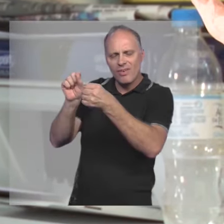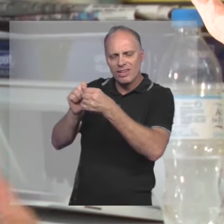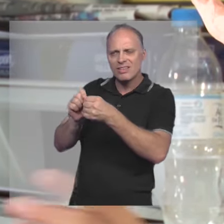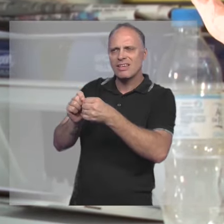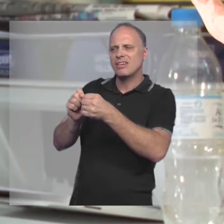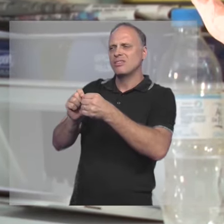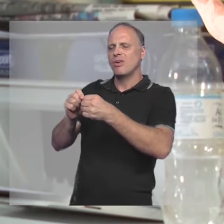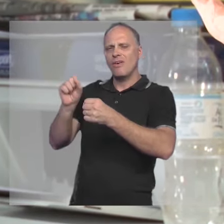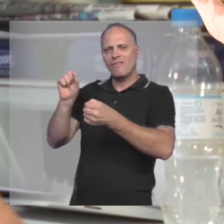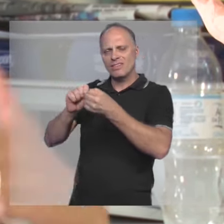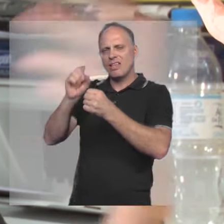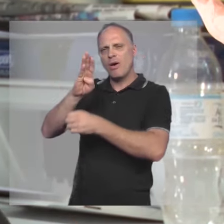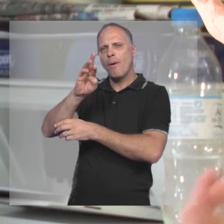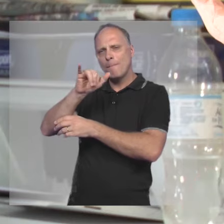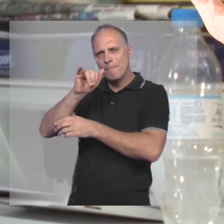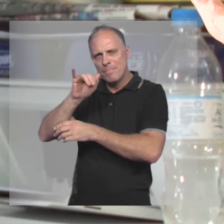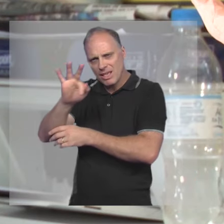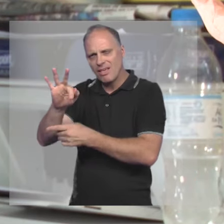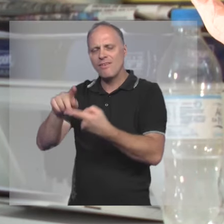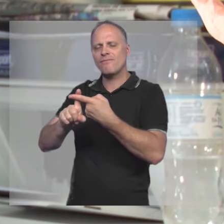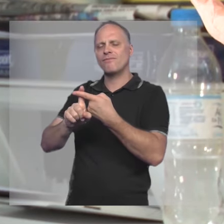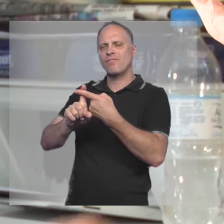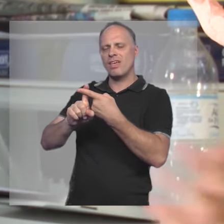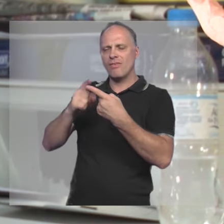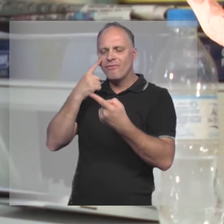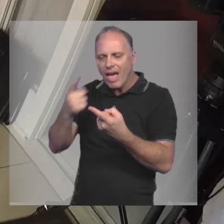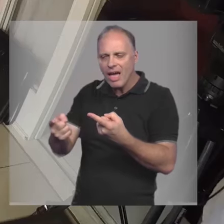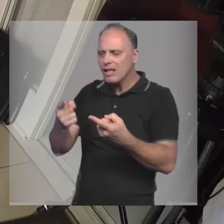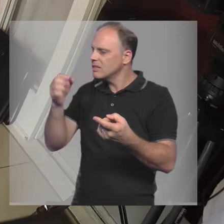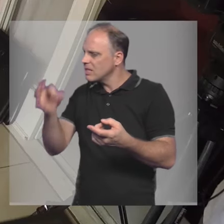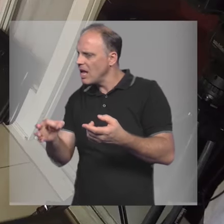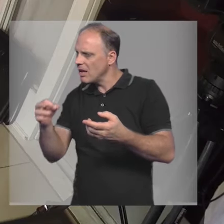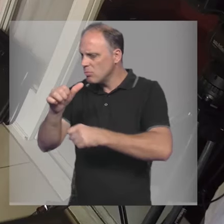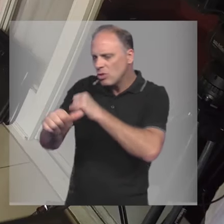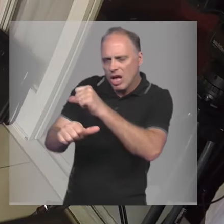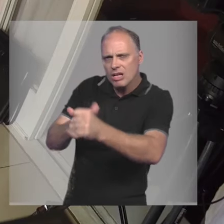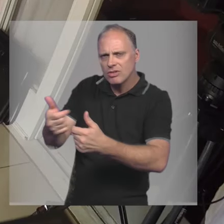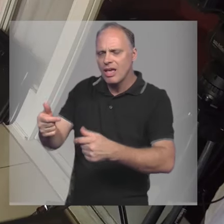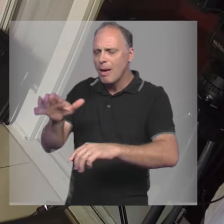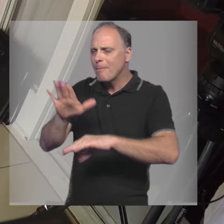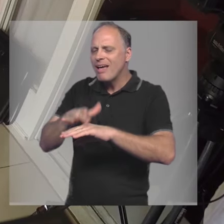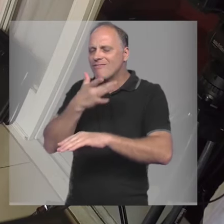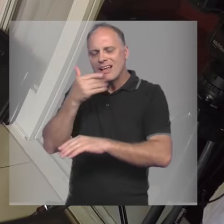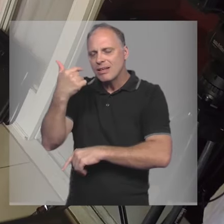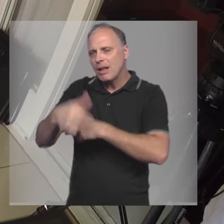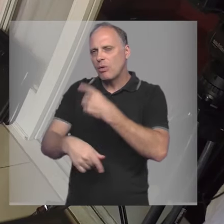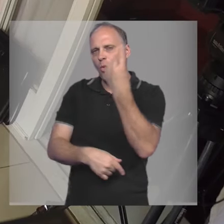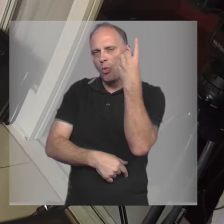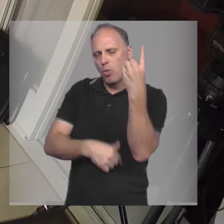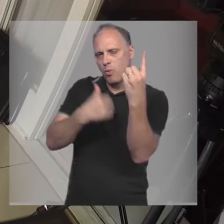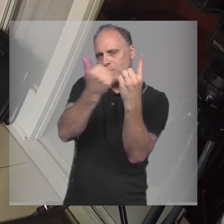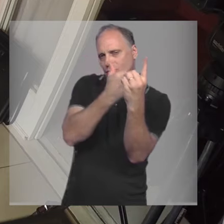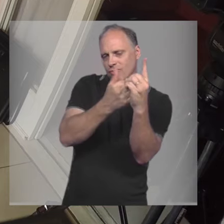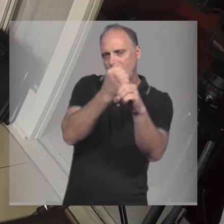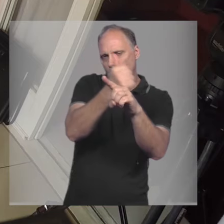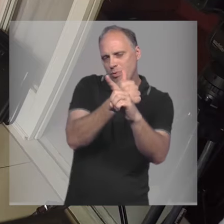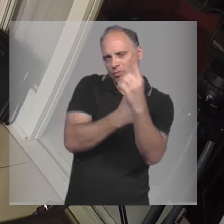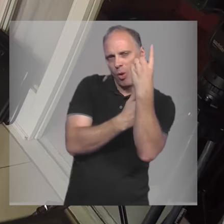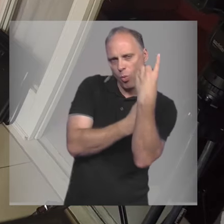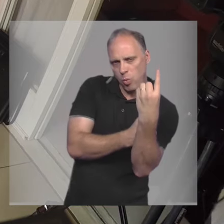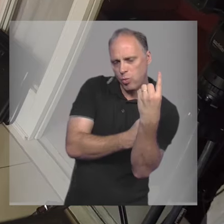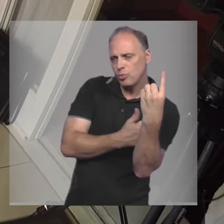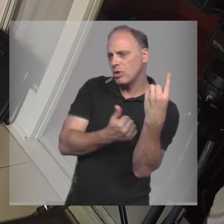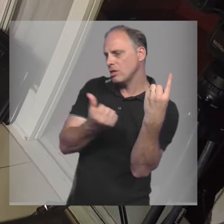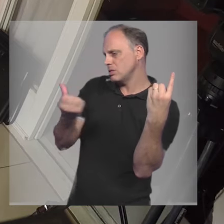que manda briefing, cobra, confere, pede alteração e tudo. Era muito mais fácil trabalhar com um único profissional que conseguisse